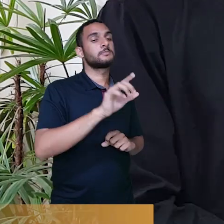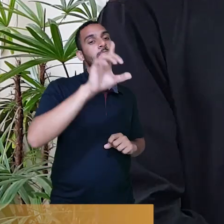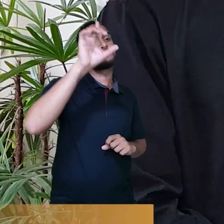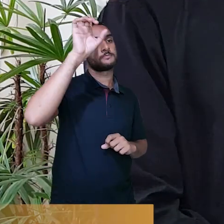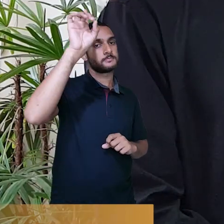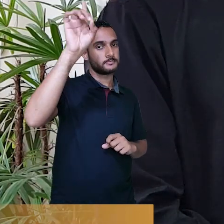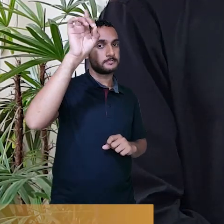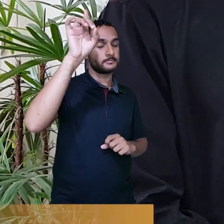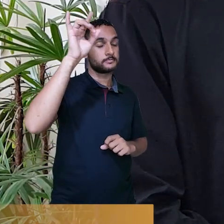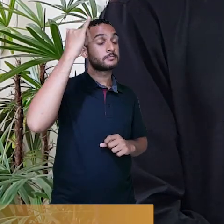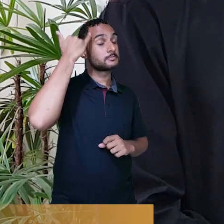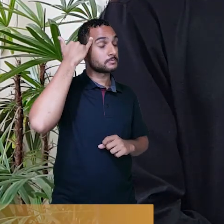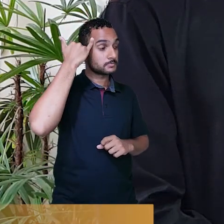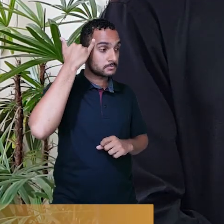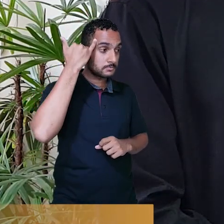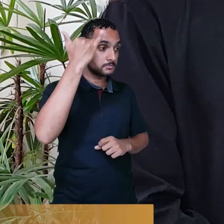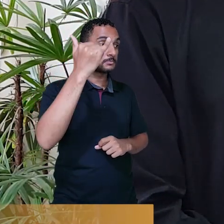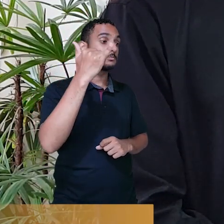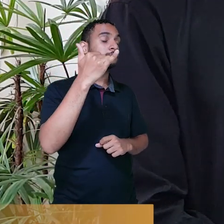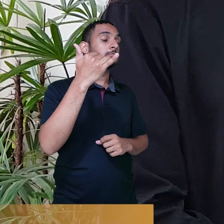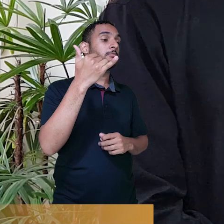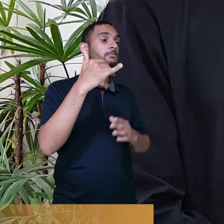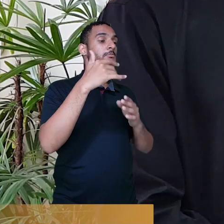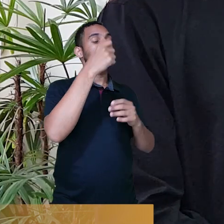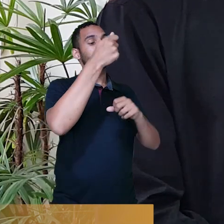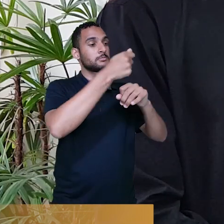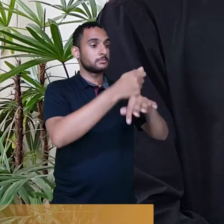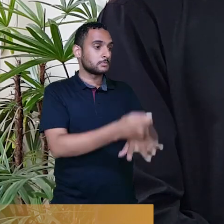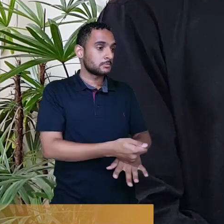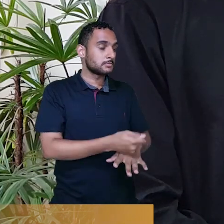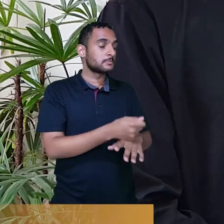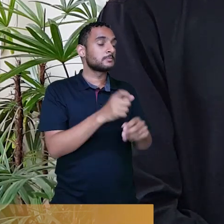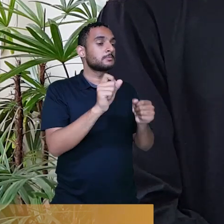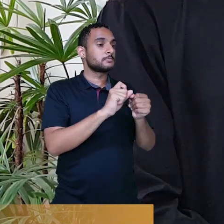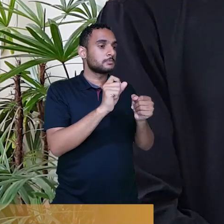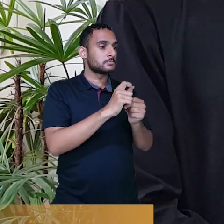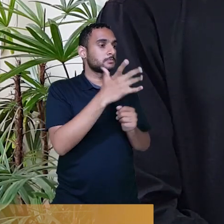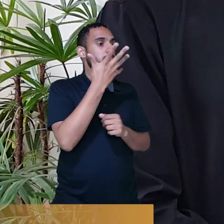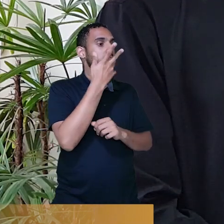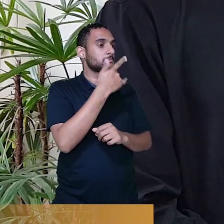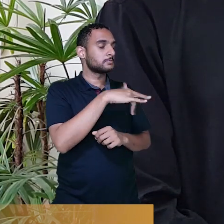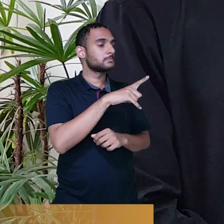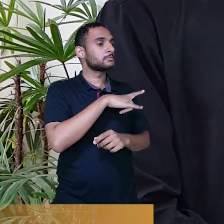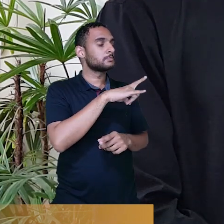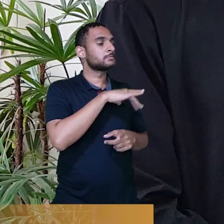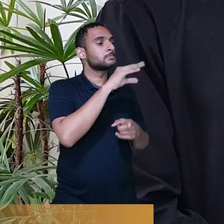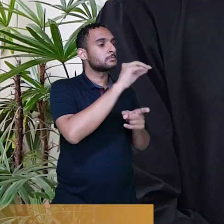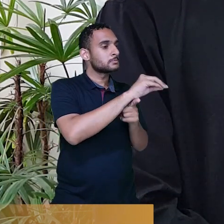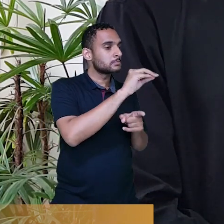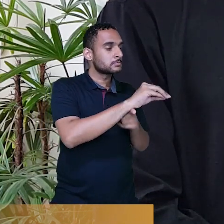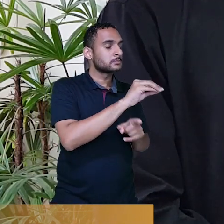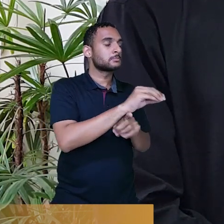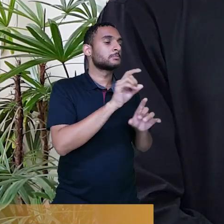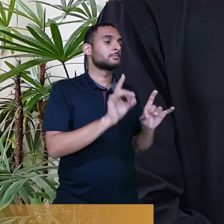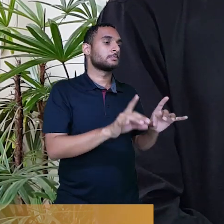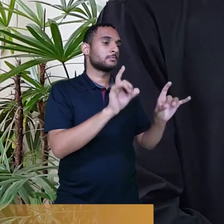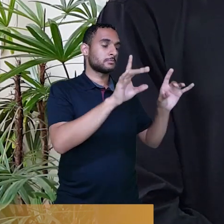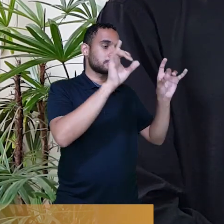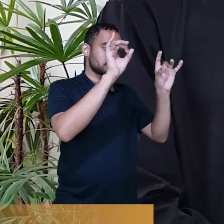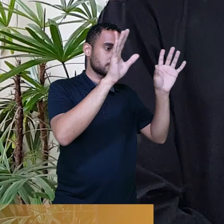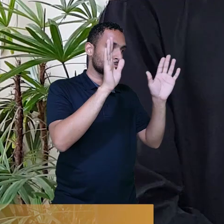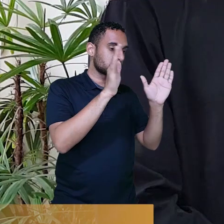que a deus pra elas então é essa ideia a ideia na arquidiocese é fazer com que as crianças sejam têm um cuidado